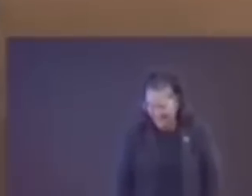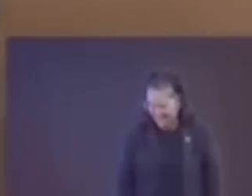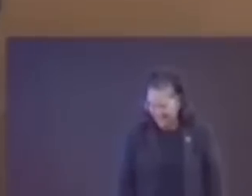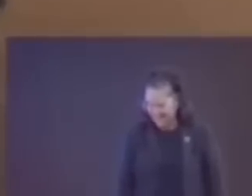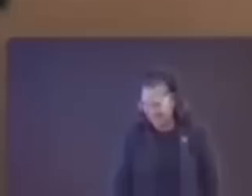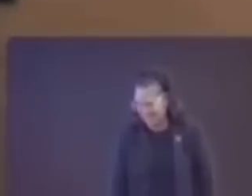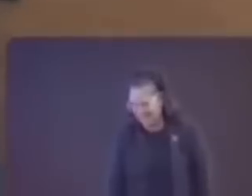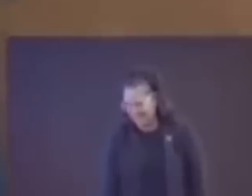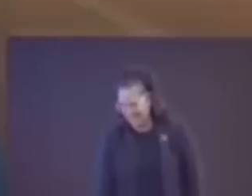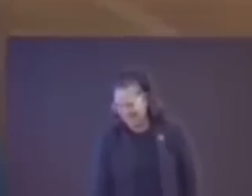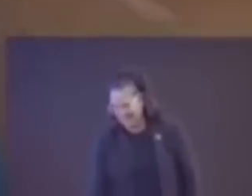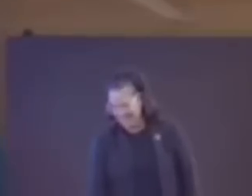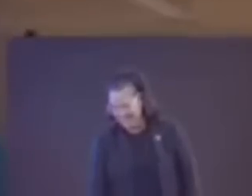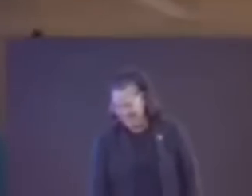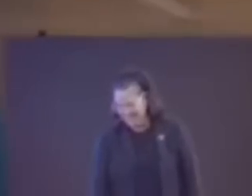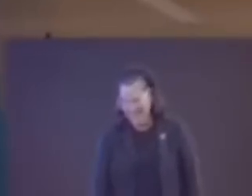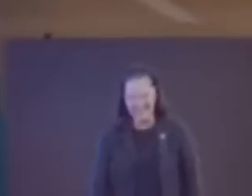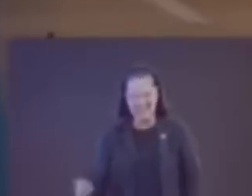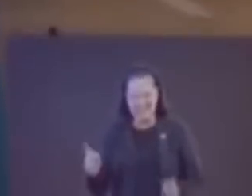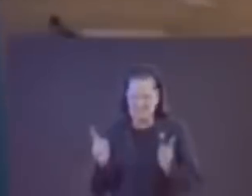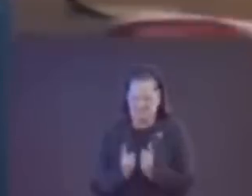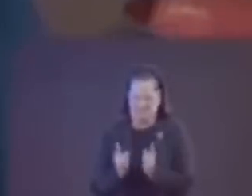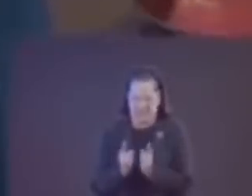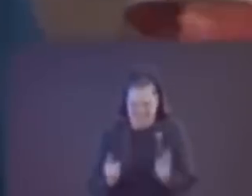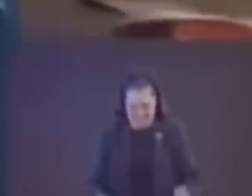O meu pé, eu nem fiz minha unha!